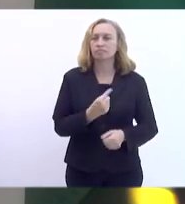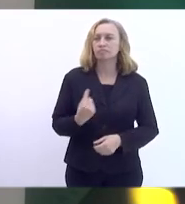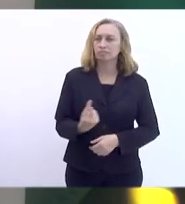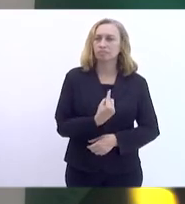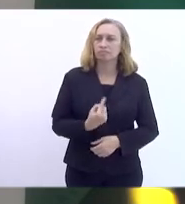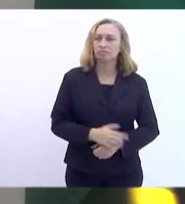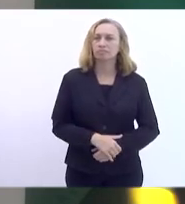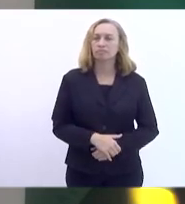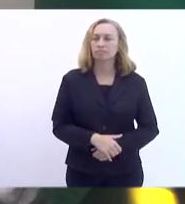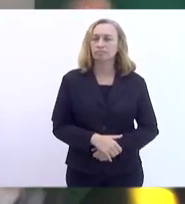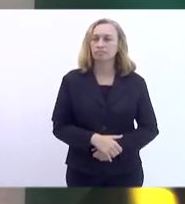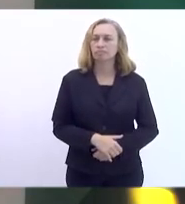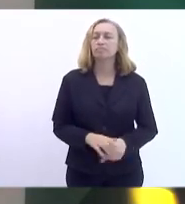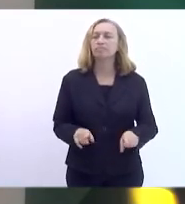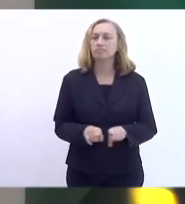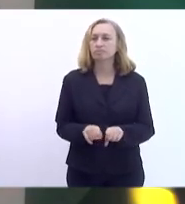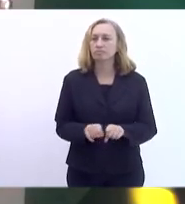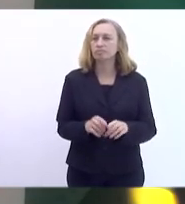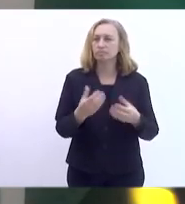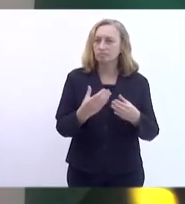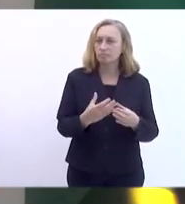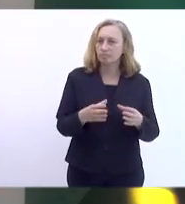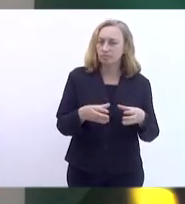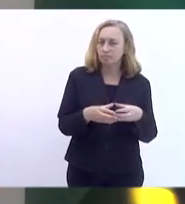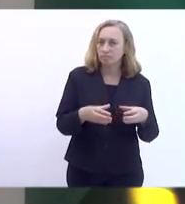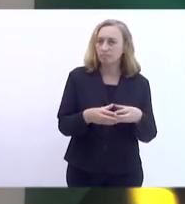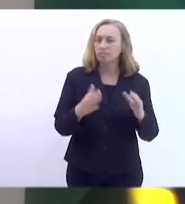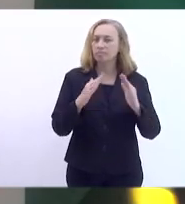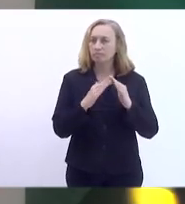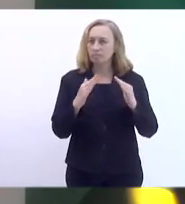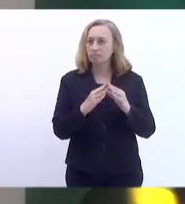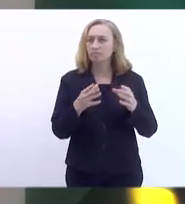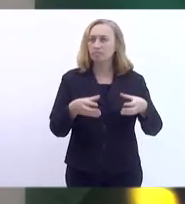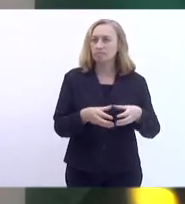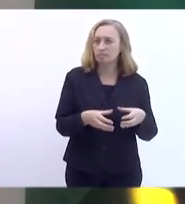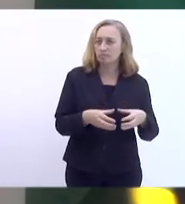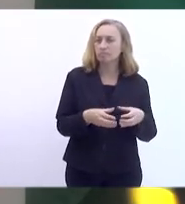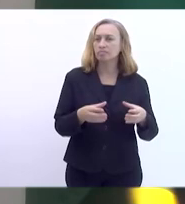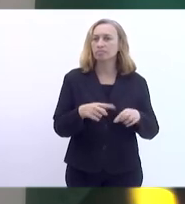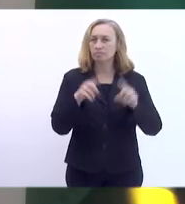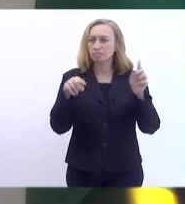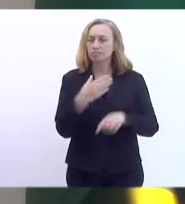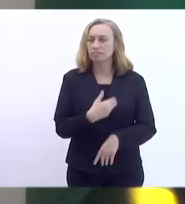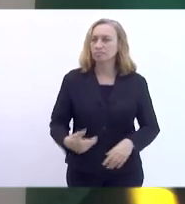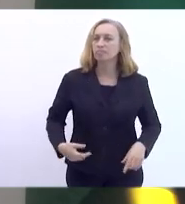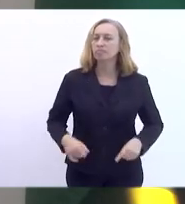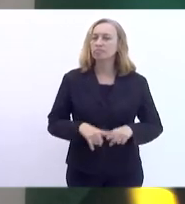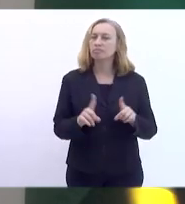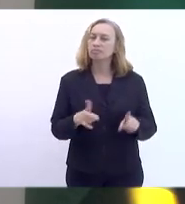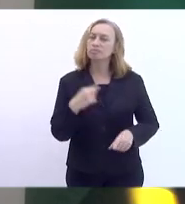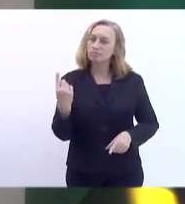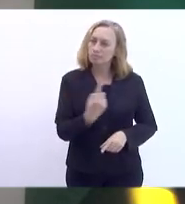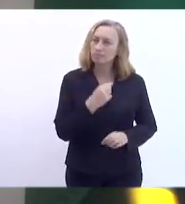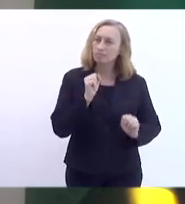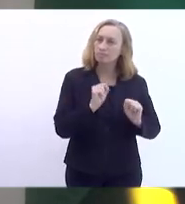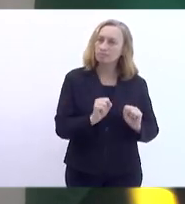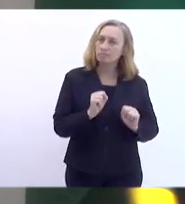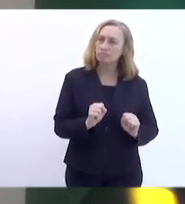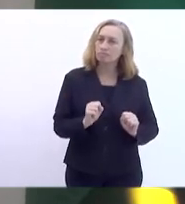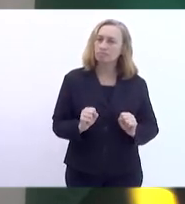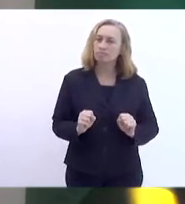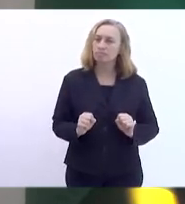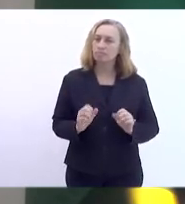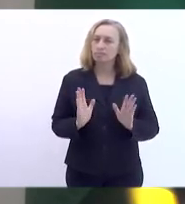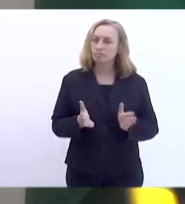e além das comissões da casa da comissão de servidores que vai fazer o encaminhamento mas que a gente possa extrair